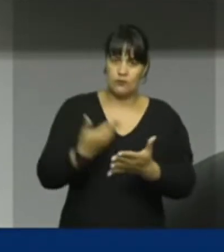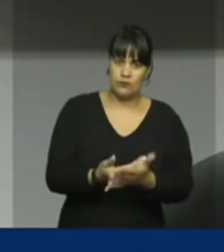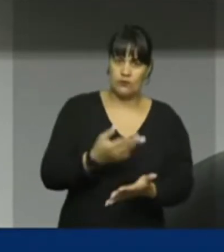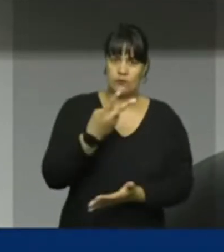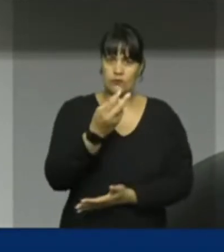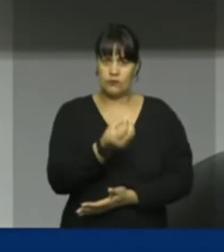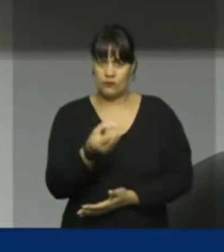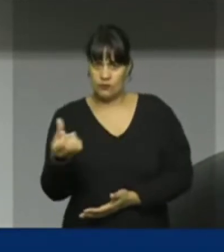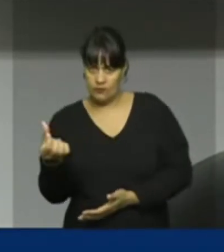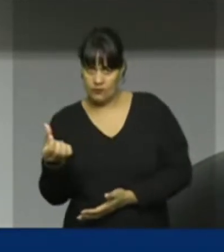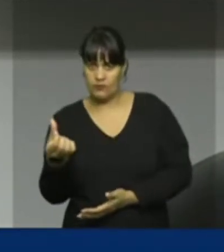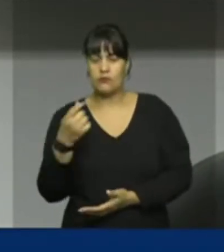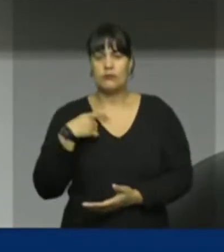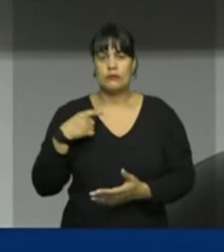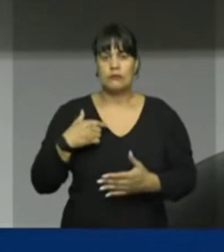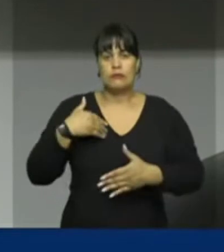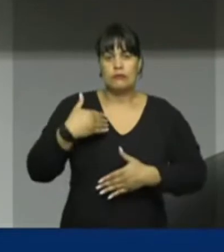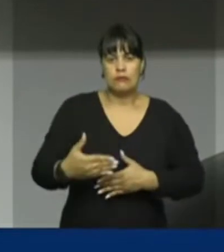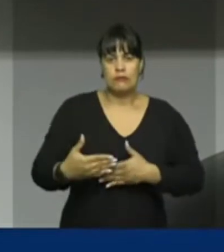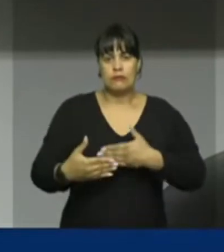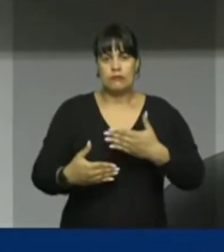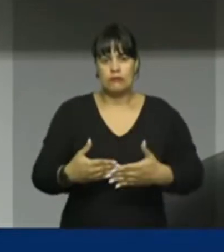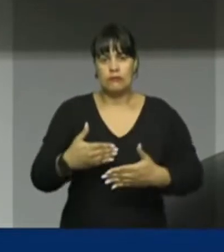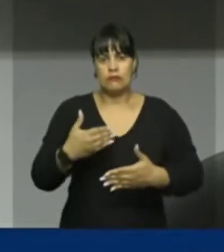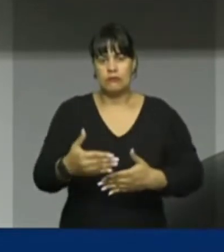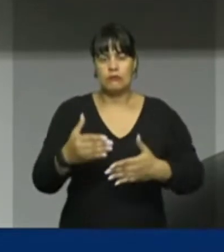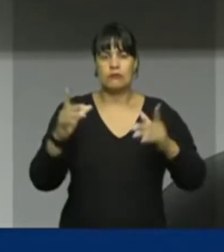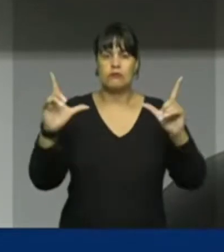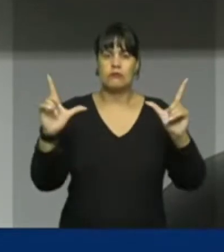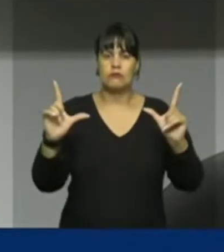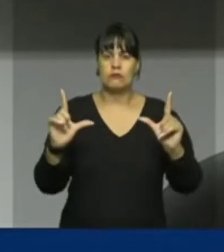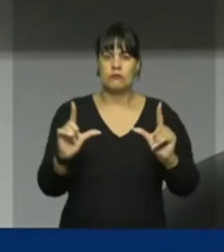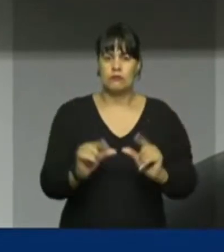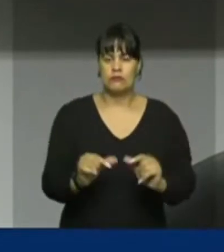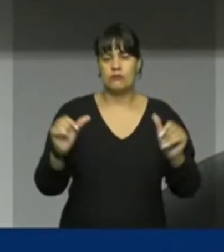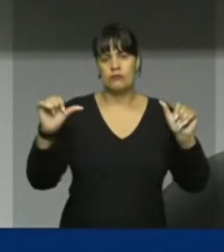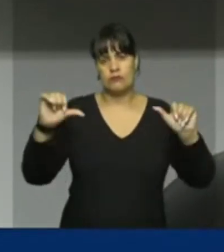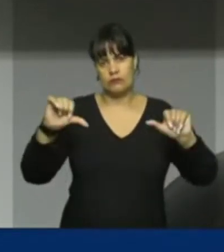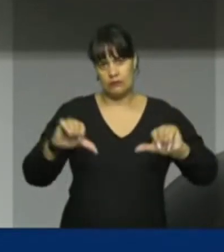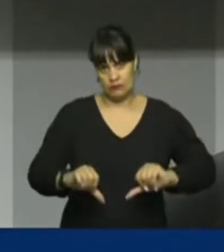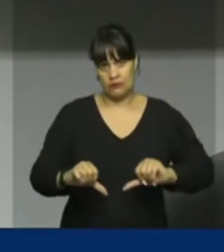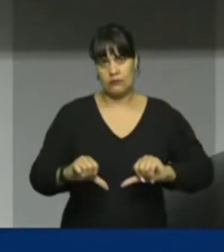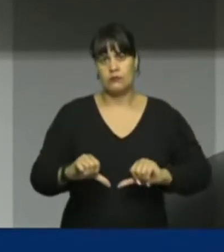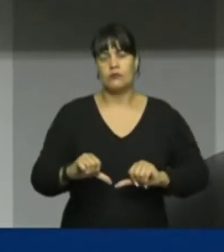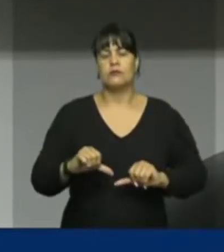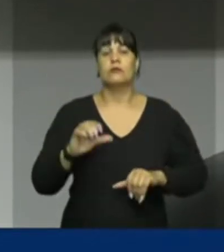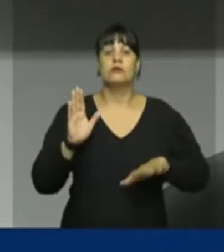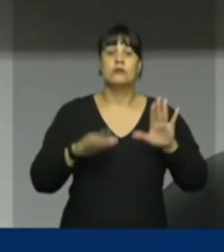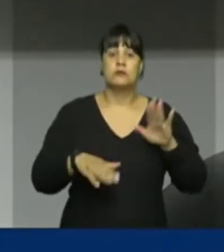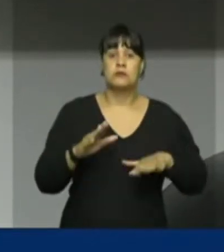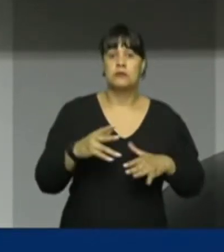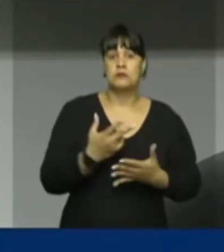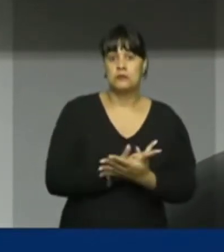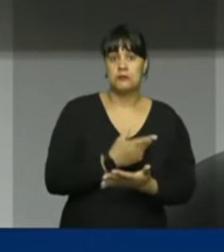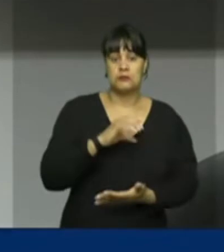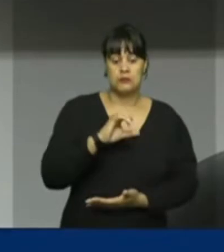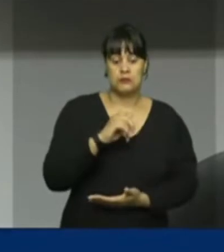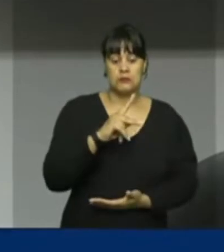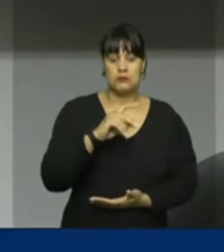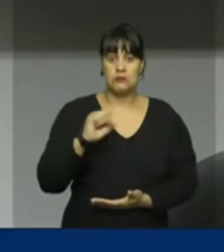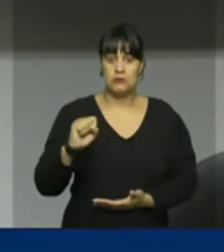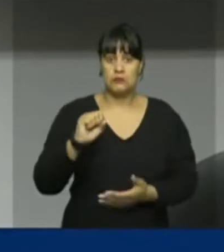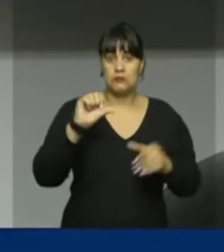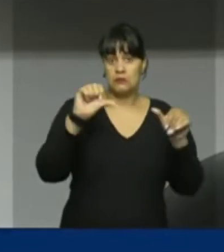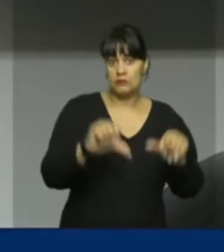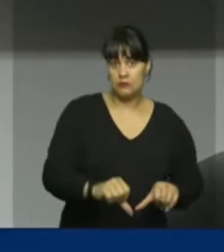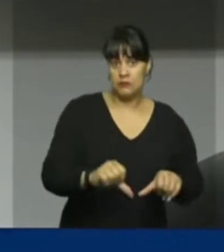sendo paulatinamente desconstruída. Seja efetivamente não habilitando novos CAPs, investindo em